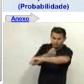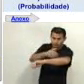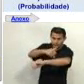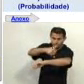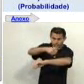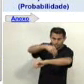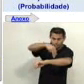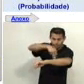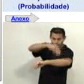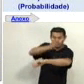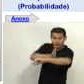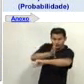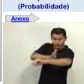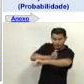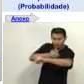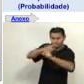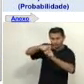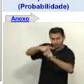de 12.